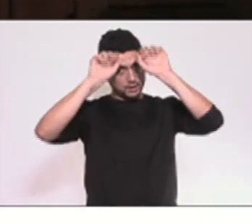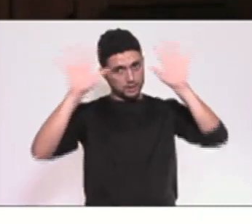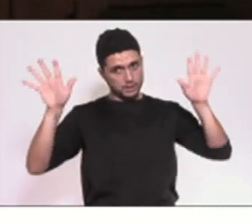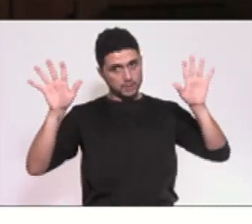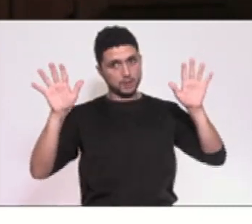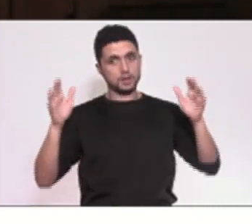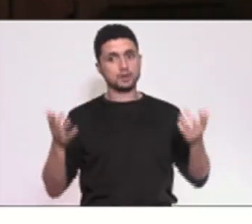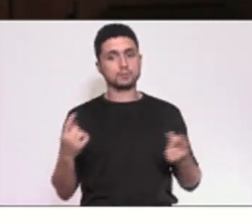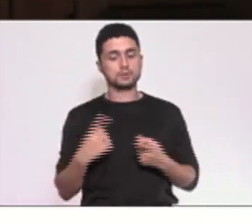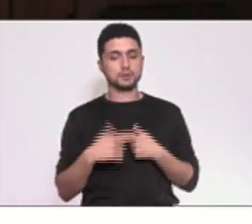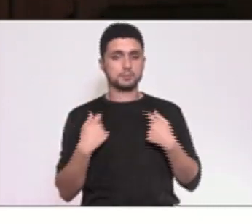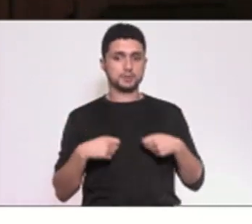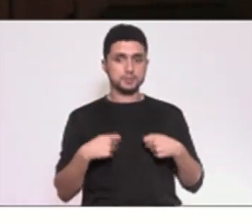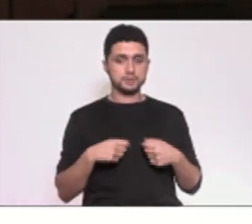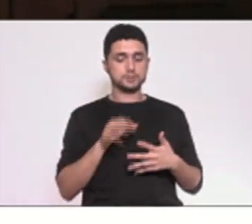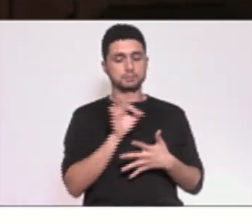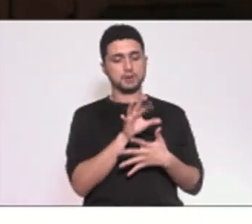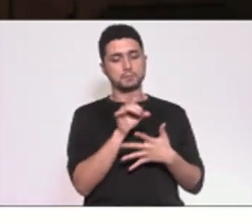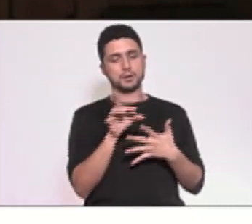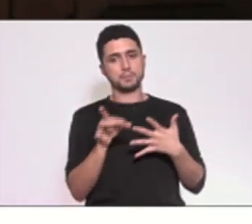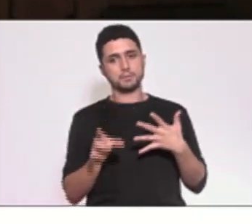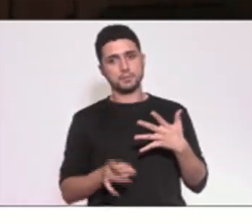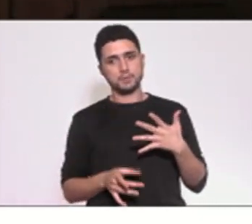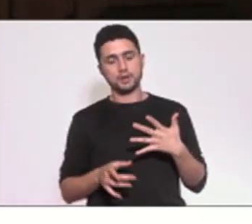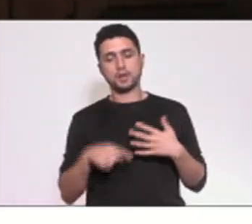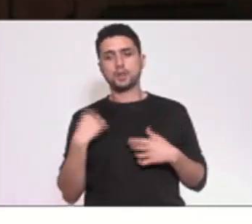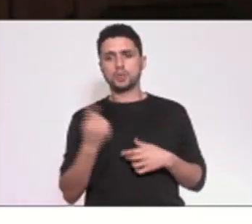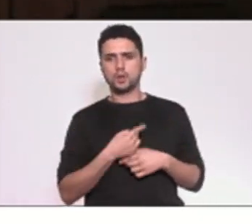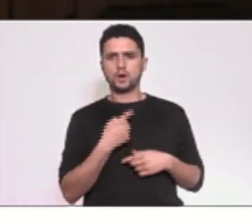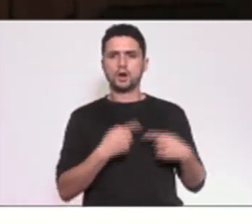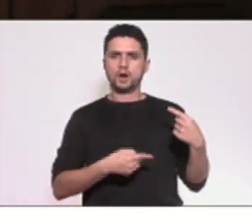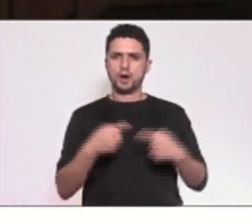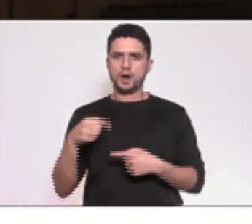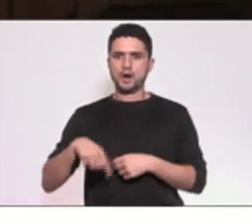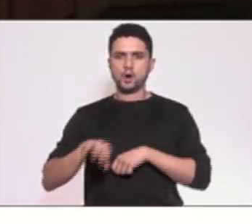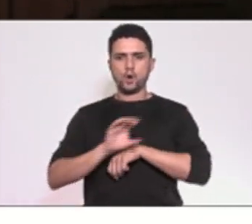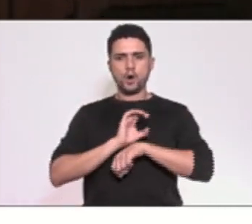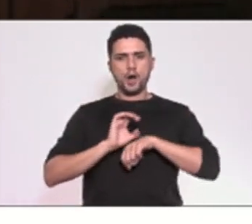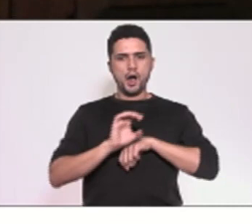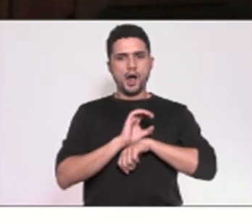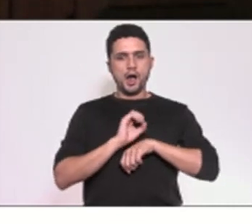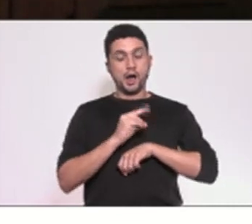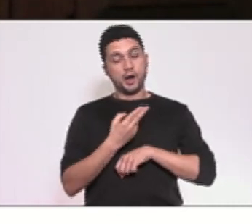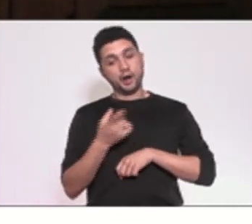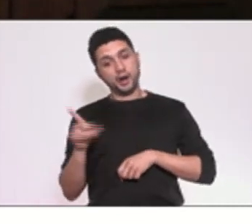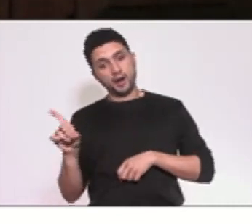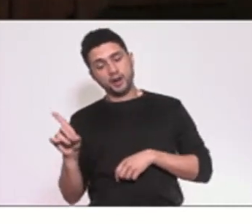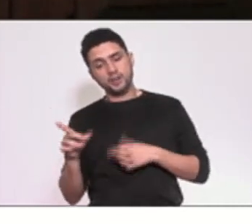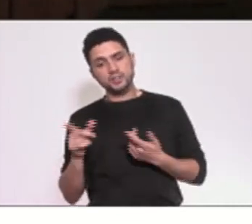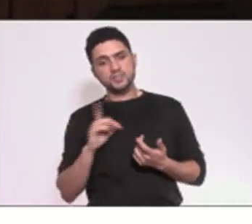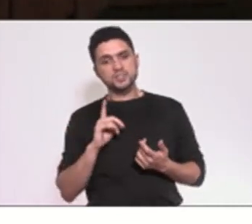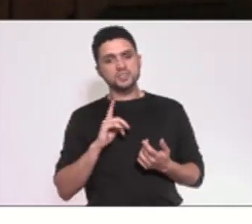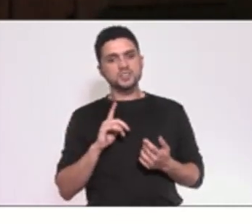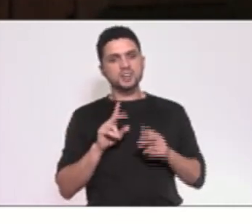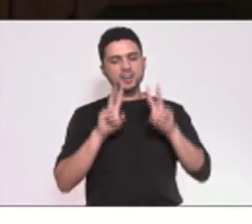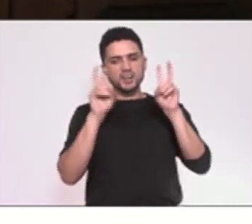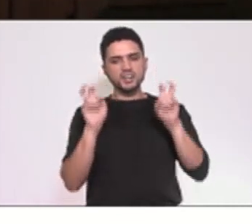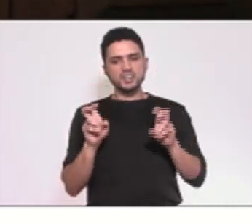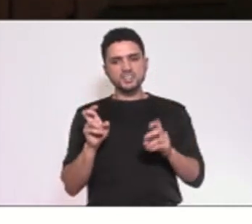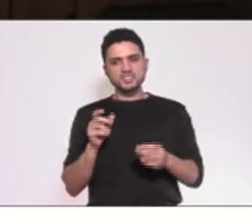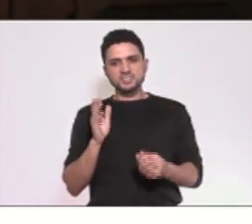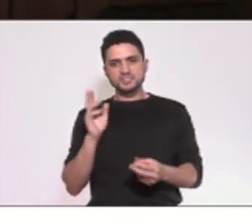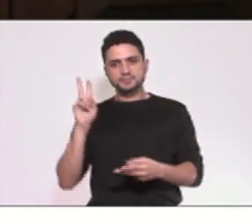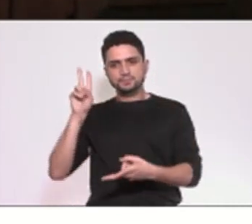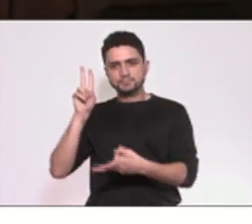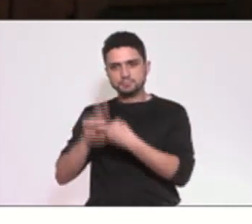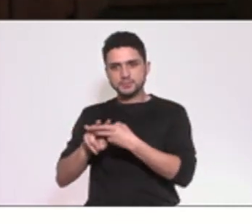nos is. Nós estamos tratando aqui da constitucionalidade ou não do ato de prisão preventiva